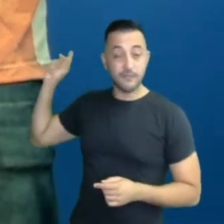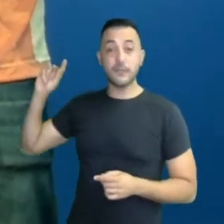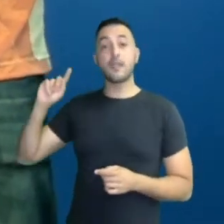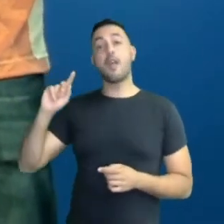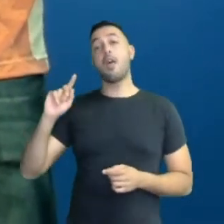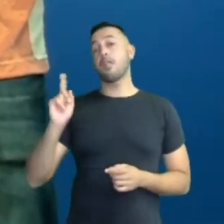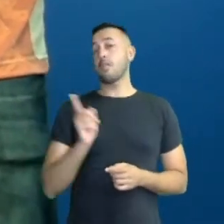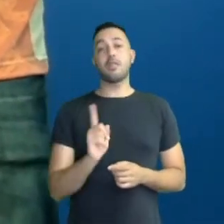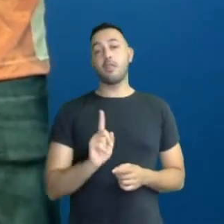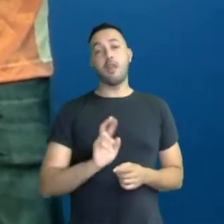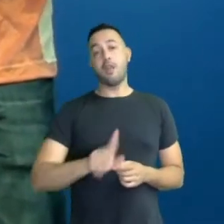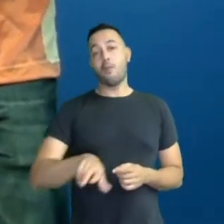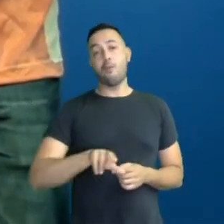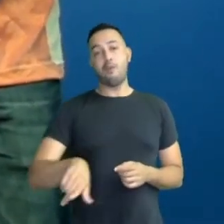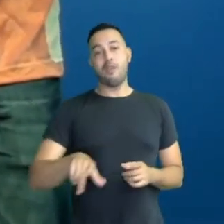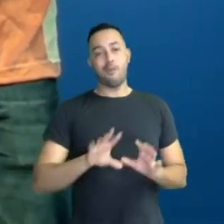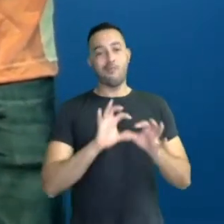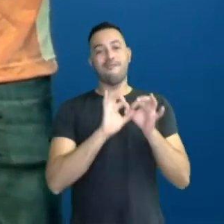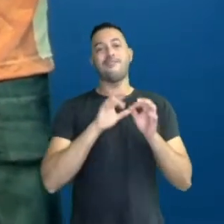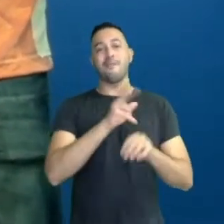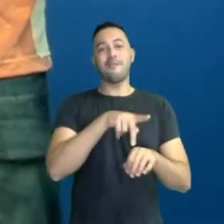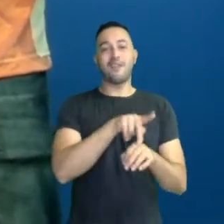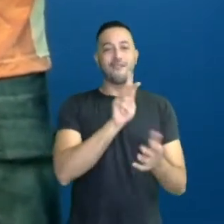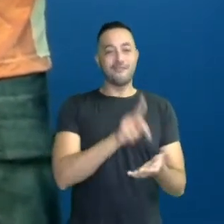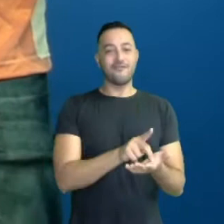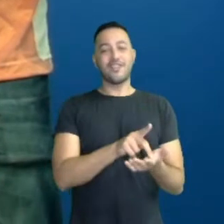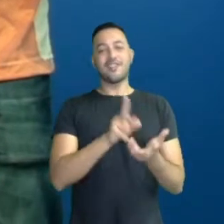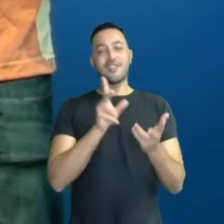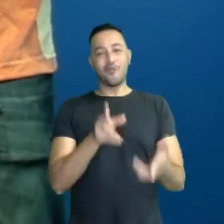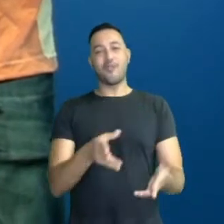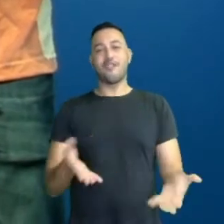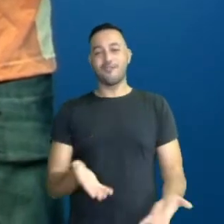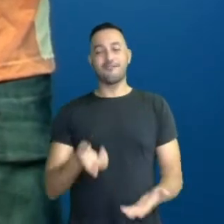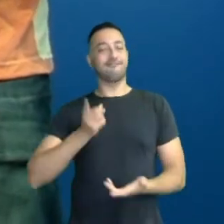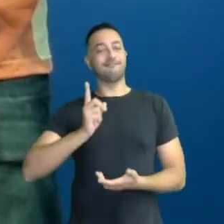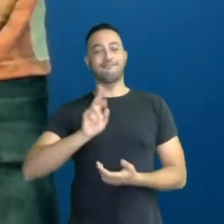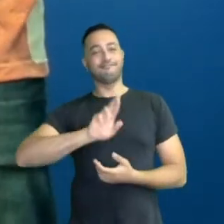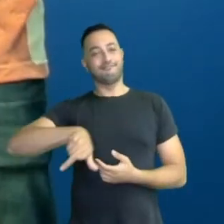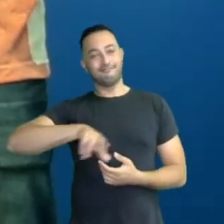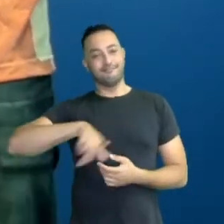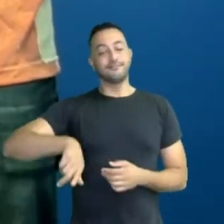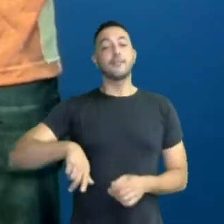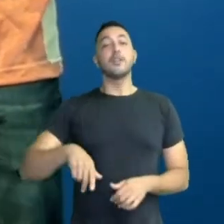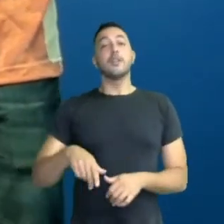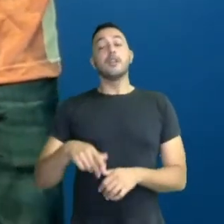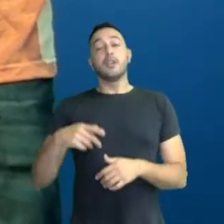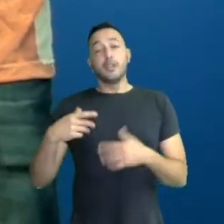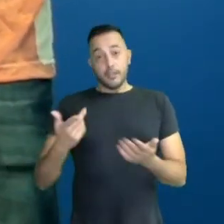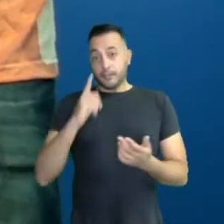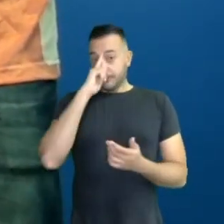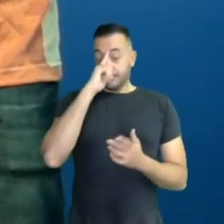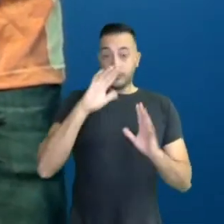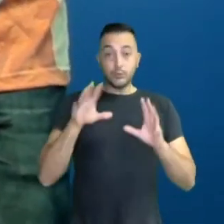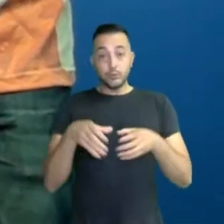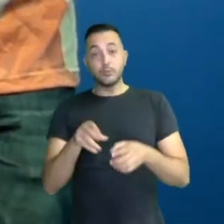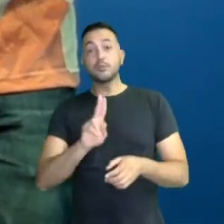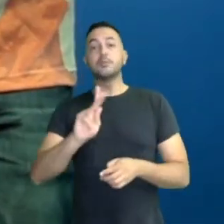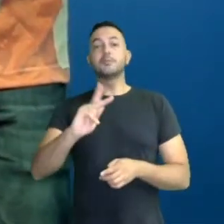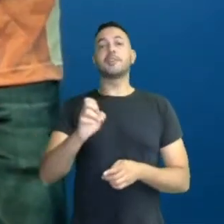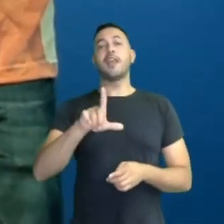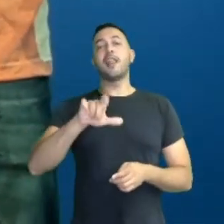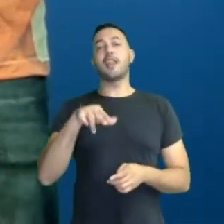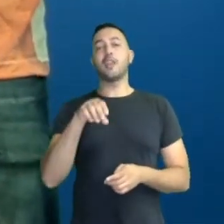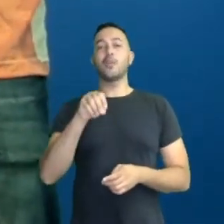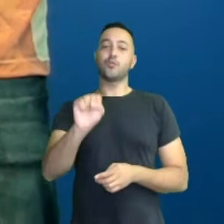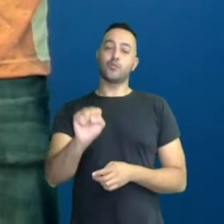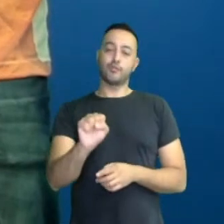não era um país unificado, tal qual nós conhecemos atualmente. Os gregos eram chamados de helenos.